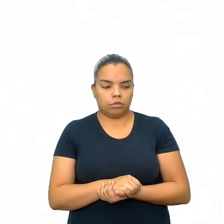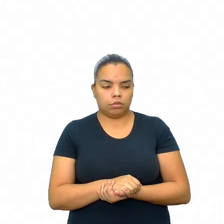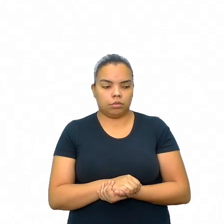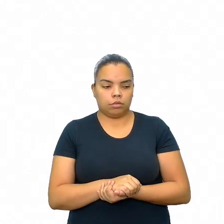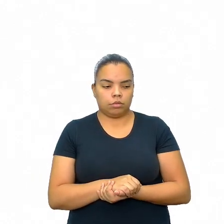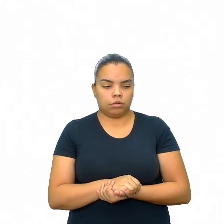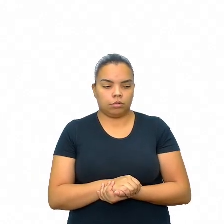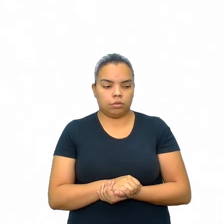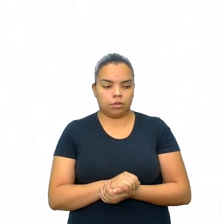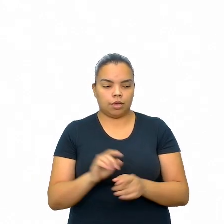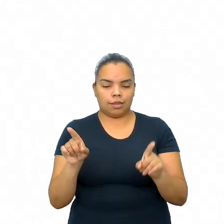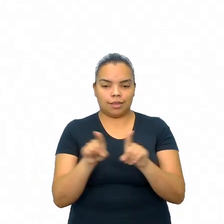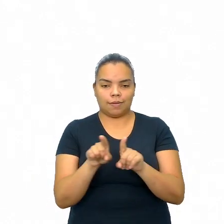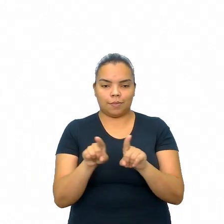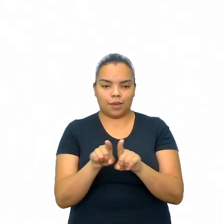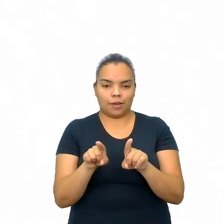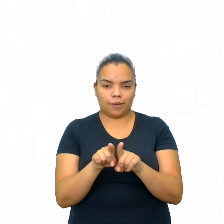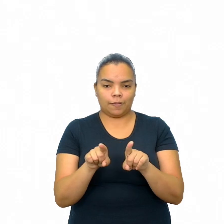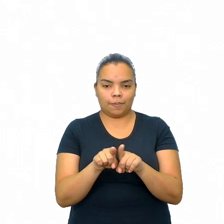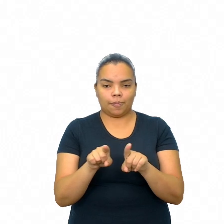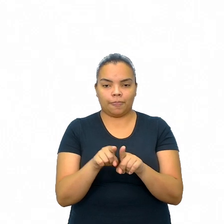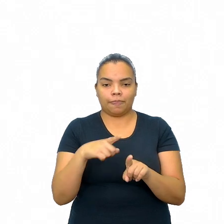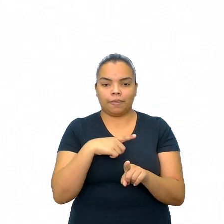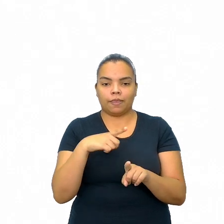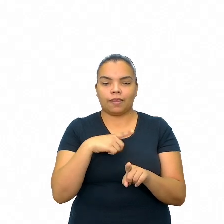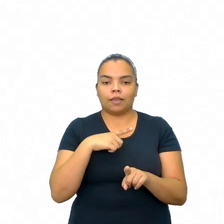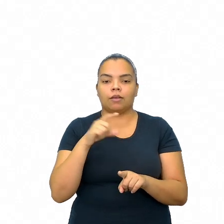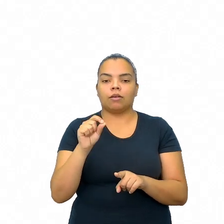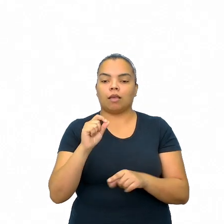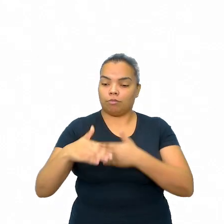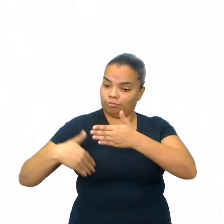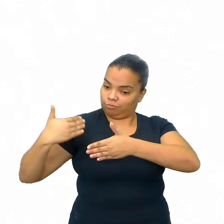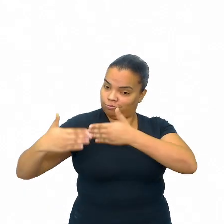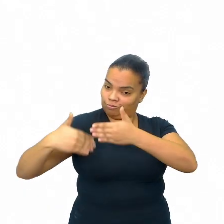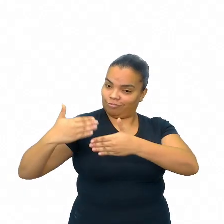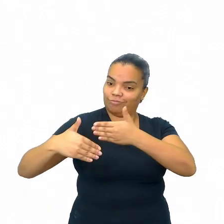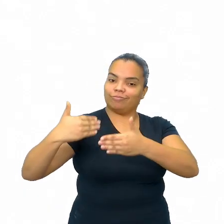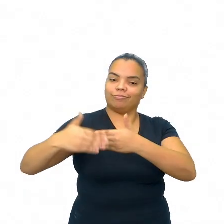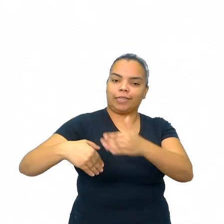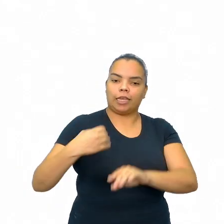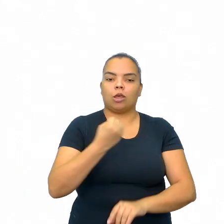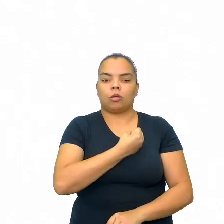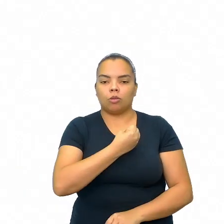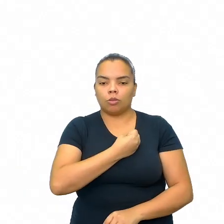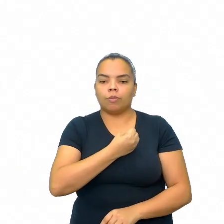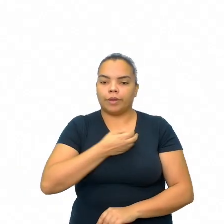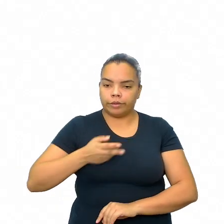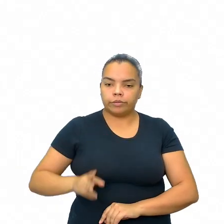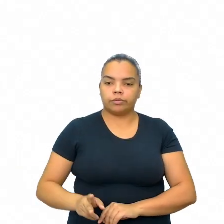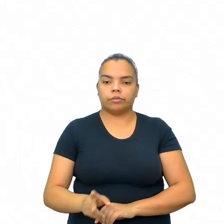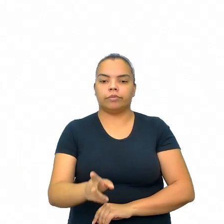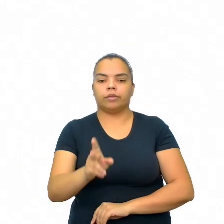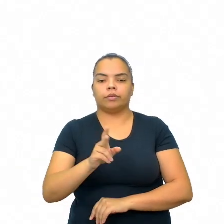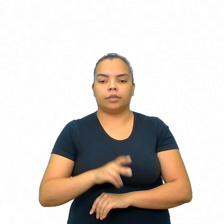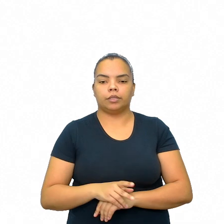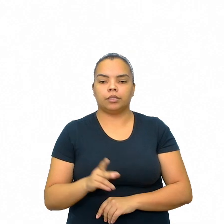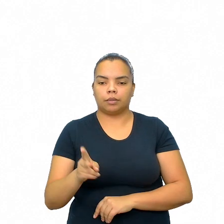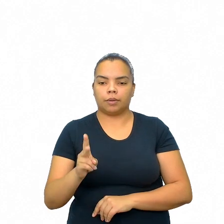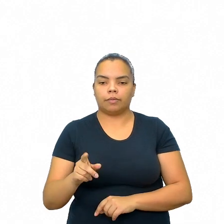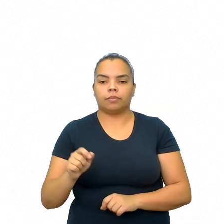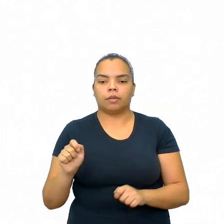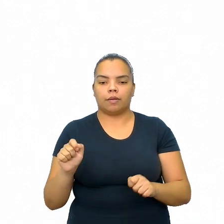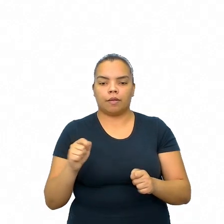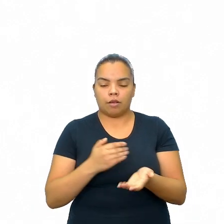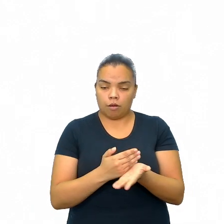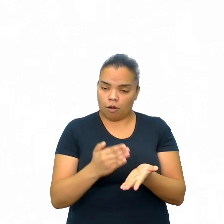E também tem desenvoltura com os números frequentes até 2 ordens e fazem generalizações de números a